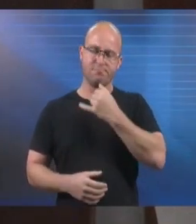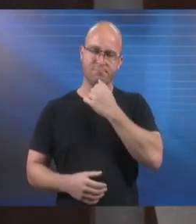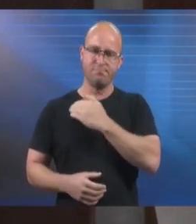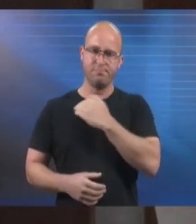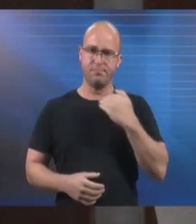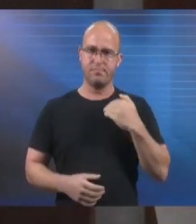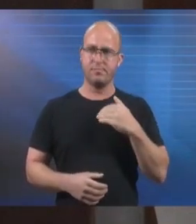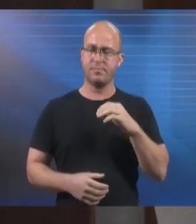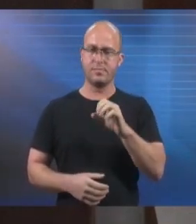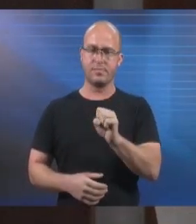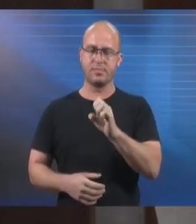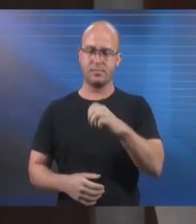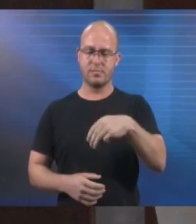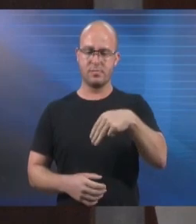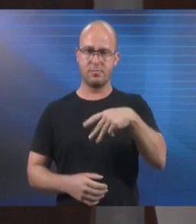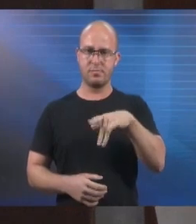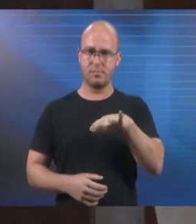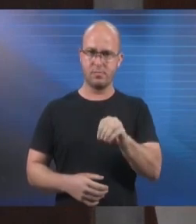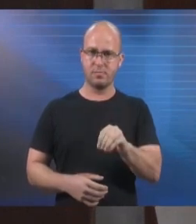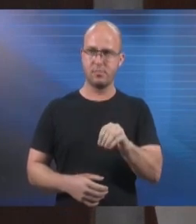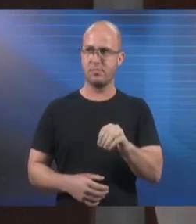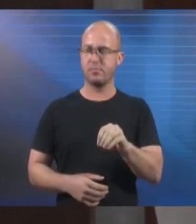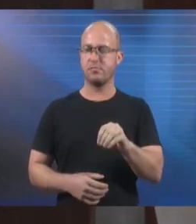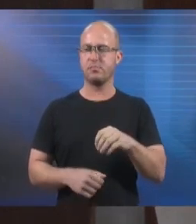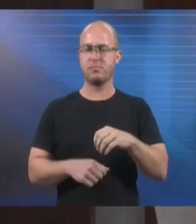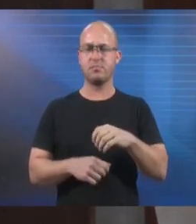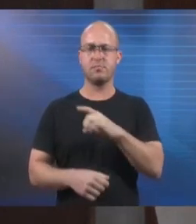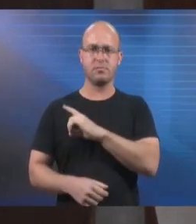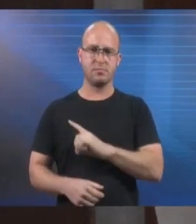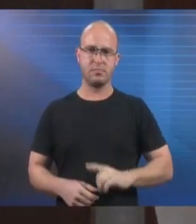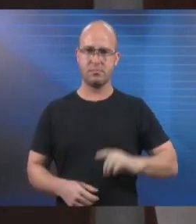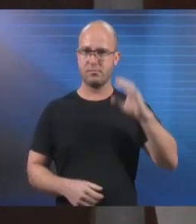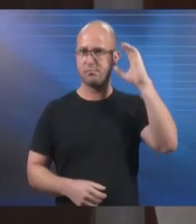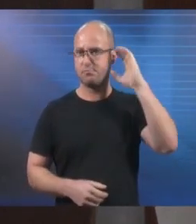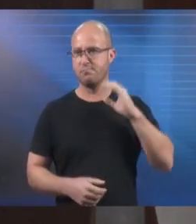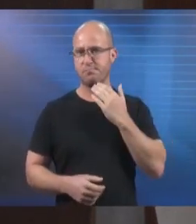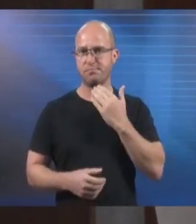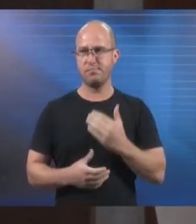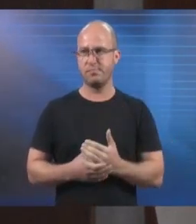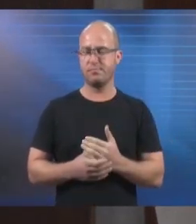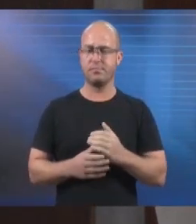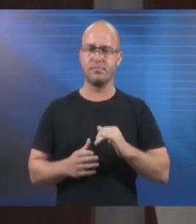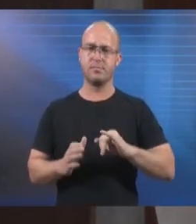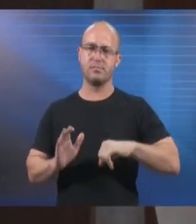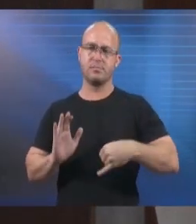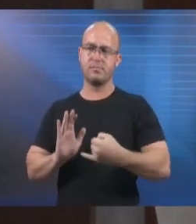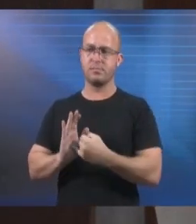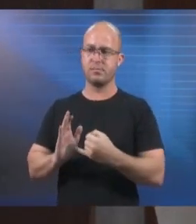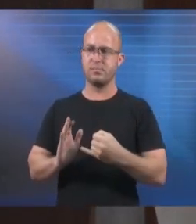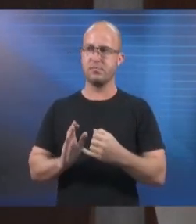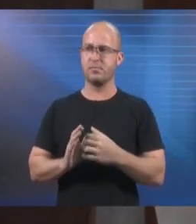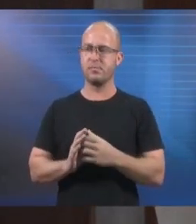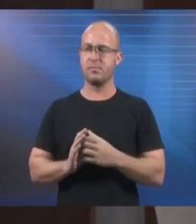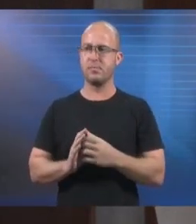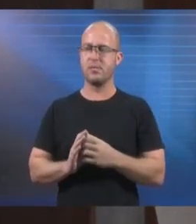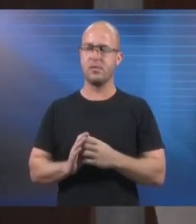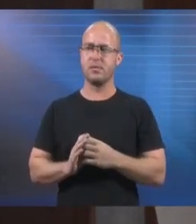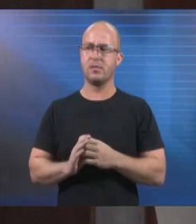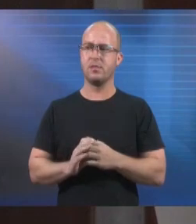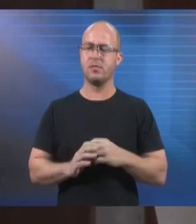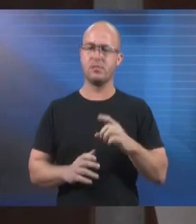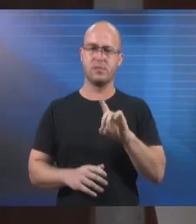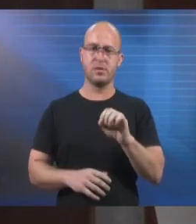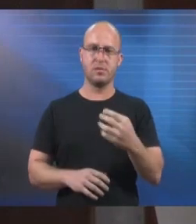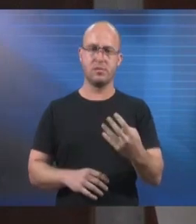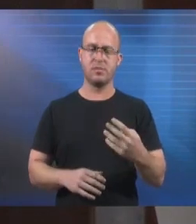senhorio pessoa timene requerimento deputada Cristiane Dantas justificativa de ausência na sessão plenária do último dia 4 por motivo